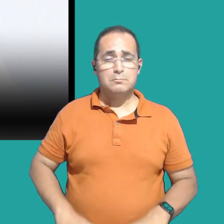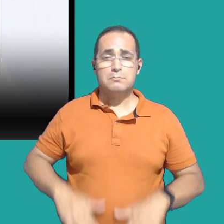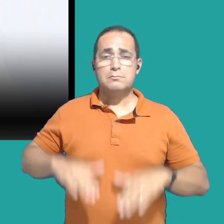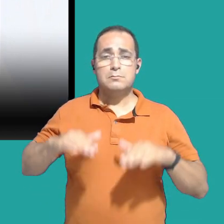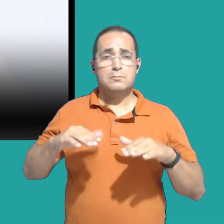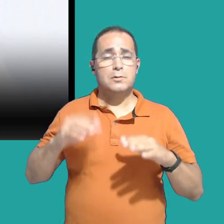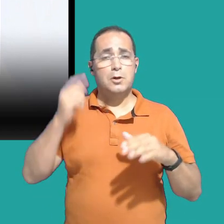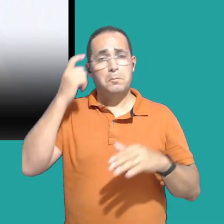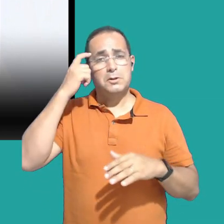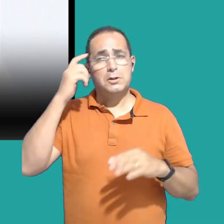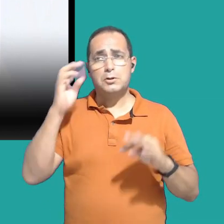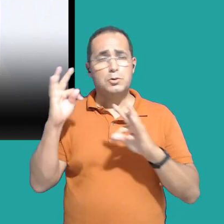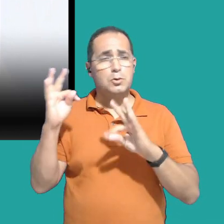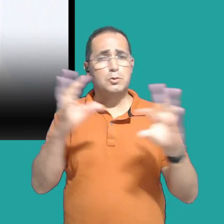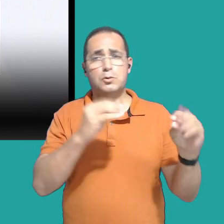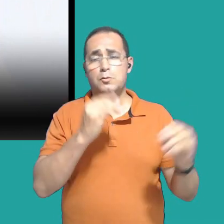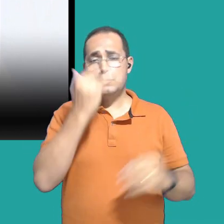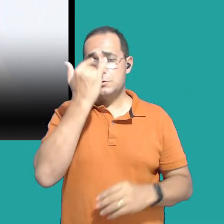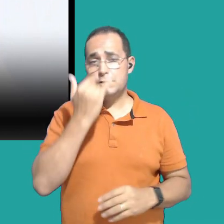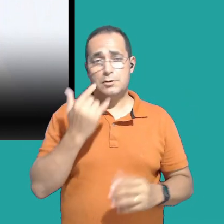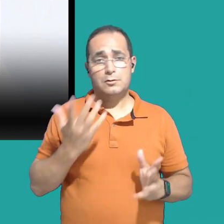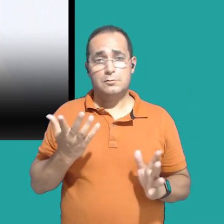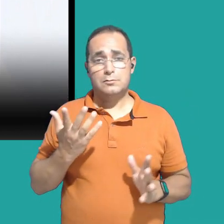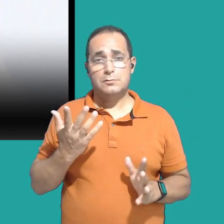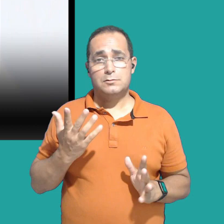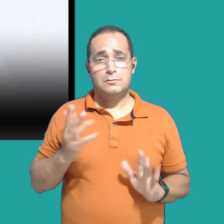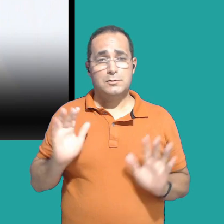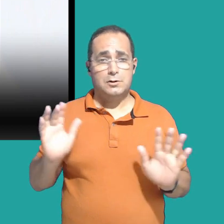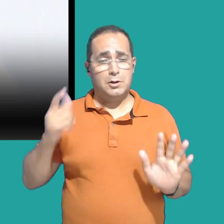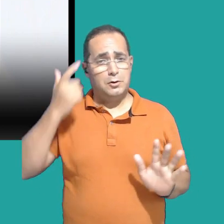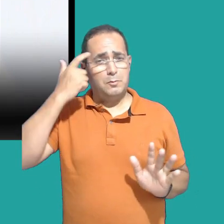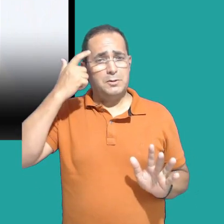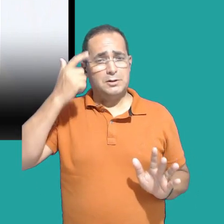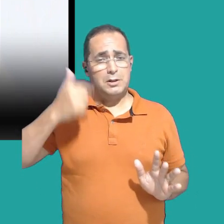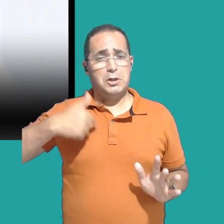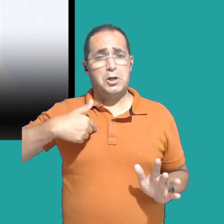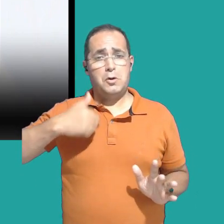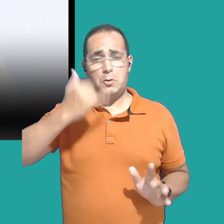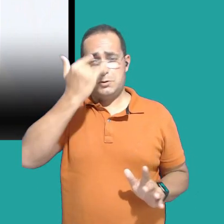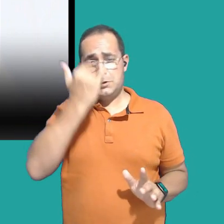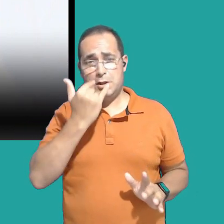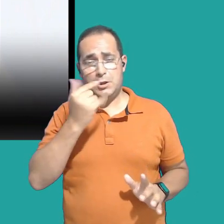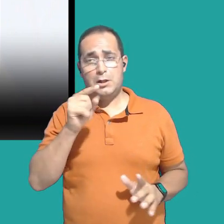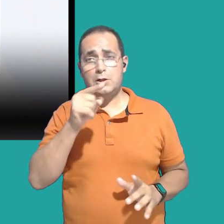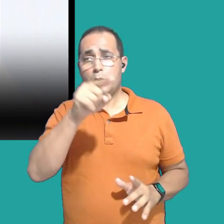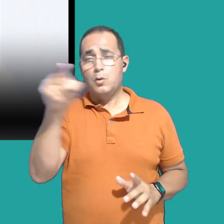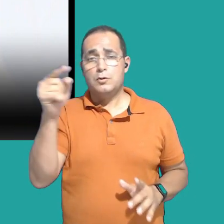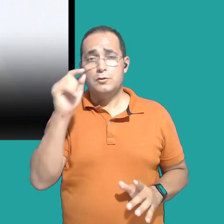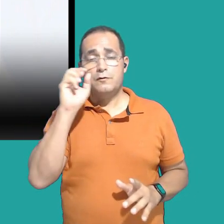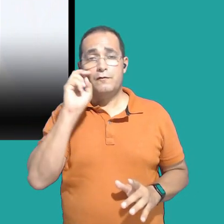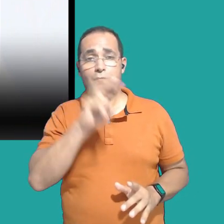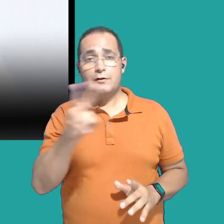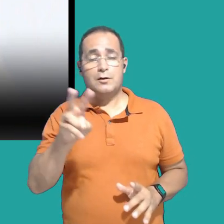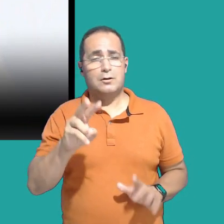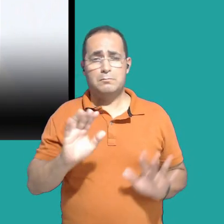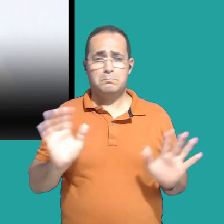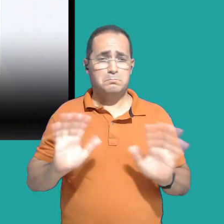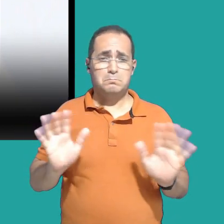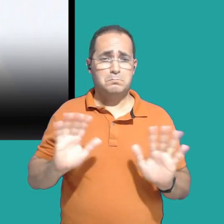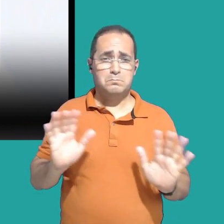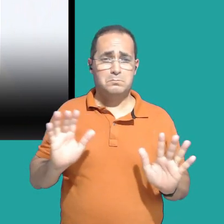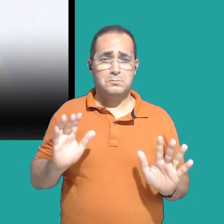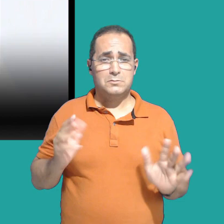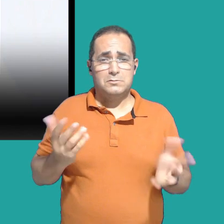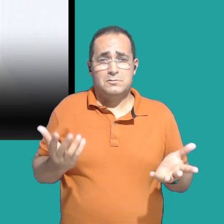eu achava no início, né, quando eu era criança, eu achava que todo mundo era deficiente. Eu não via assim que eu era cega e que as outras